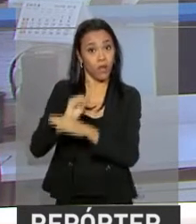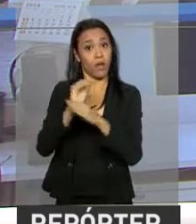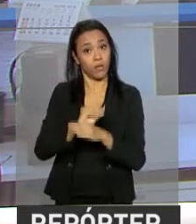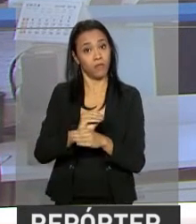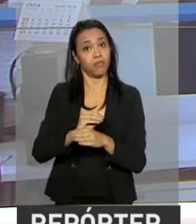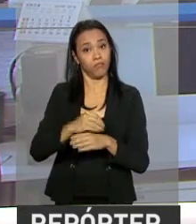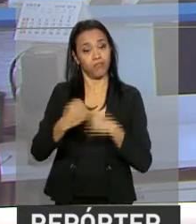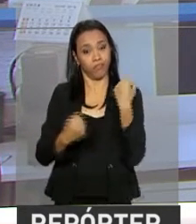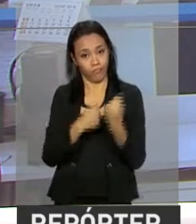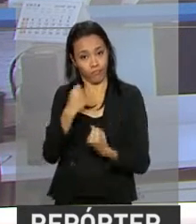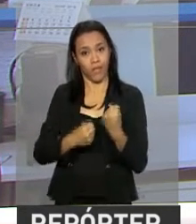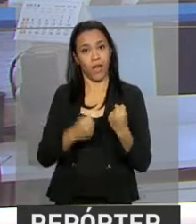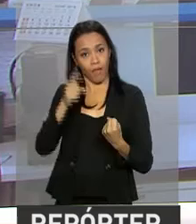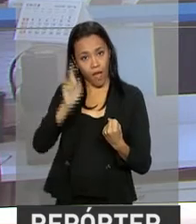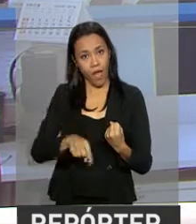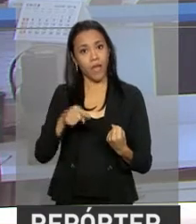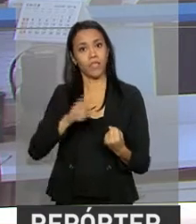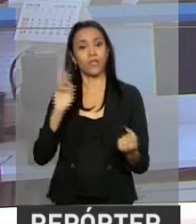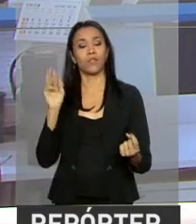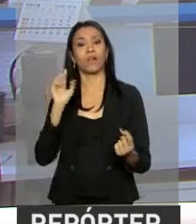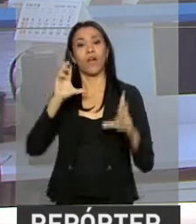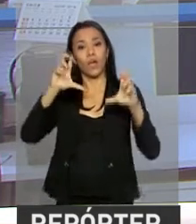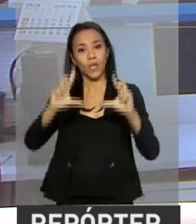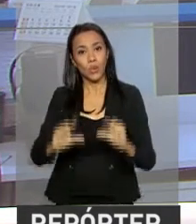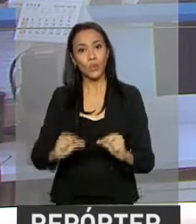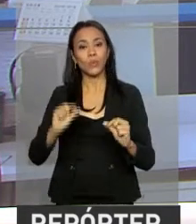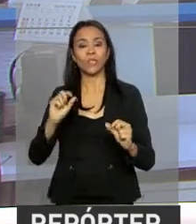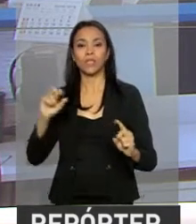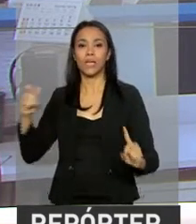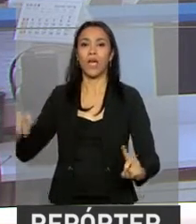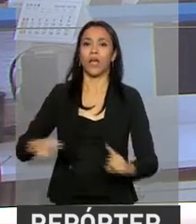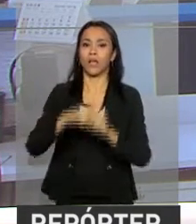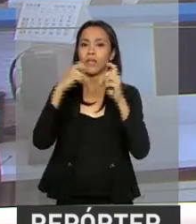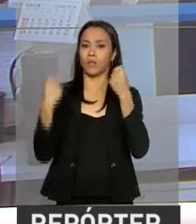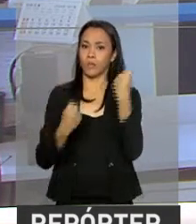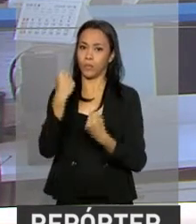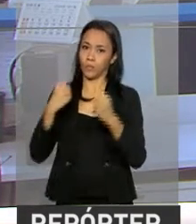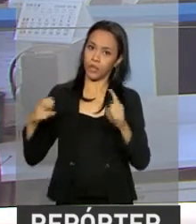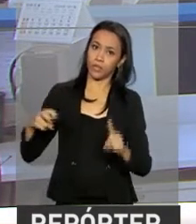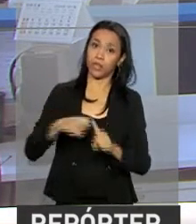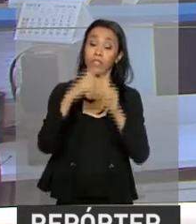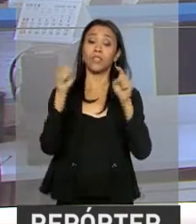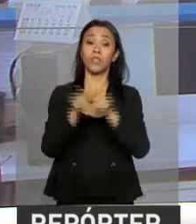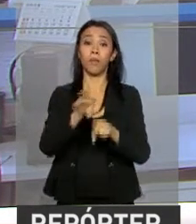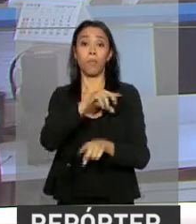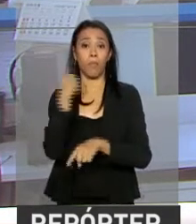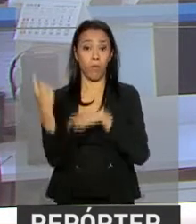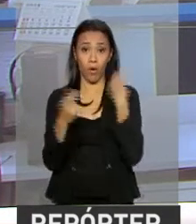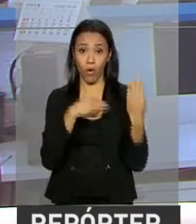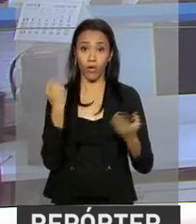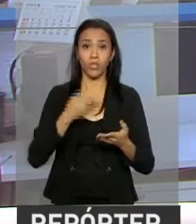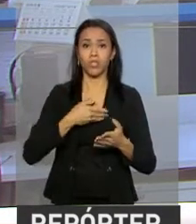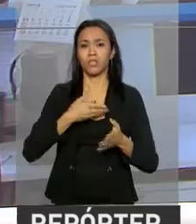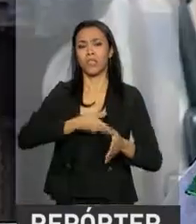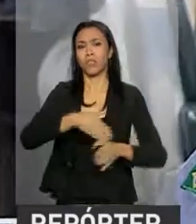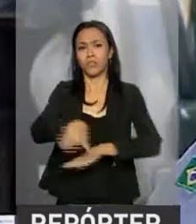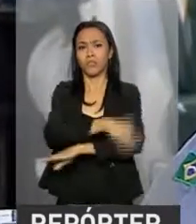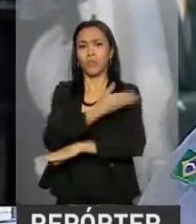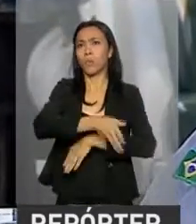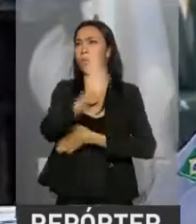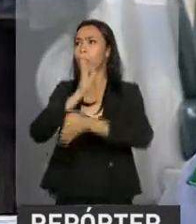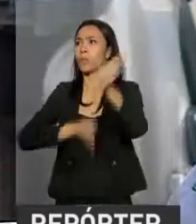essas estão ajudando na redução dos acidentes e das mortes nas rodovias federais de todo o país